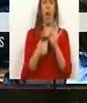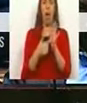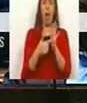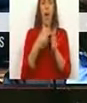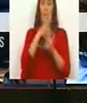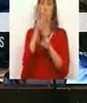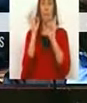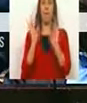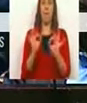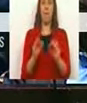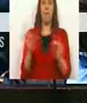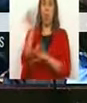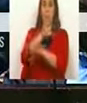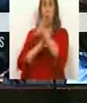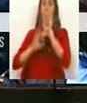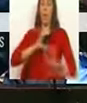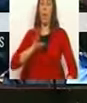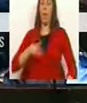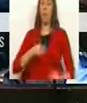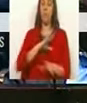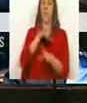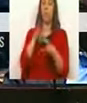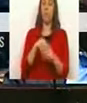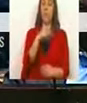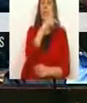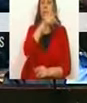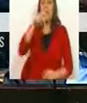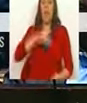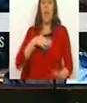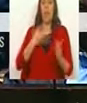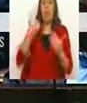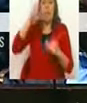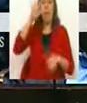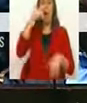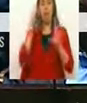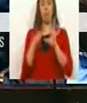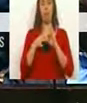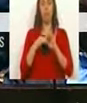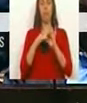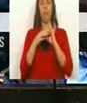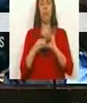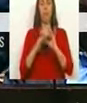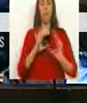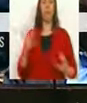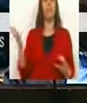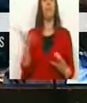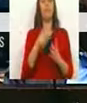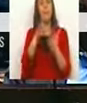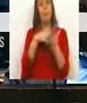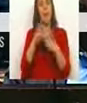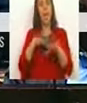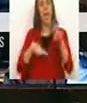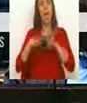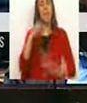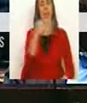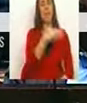tão elogiada a título europeu e mundial que envolvia mais de 100 entidades da sociedade civil unidas numa grande coligação com um plano de ação